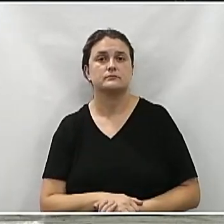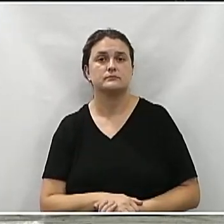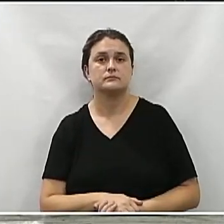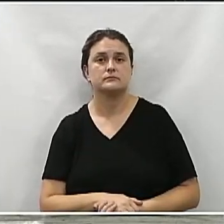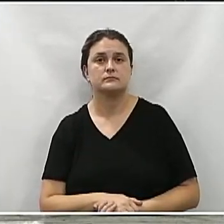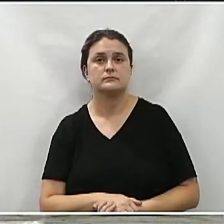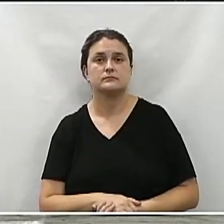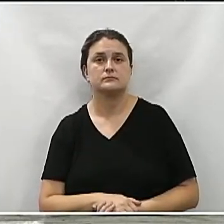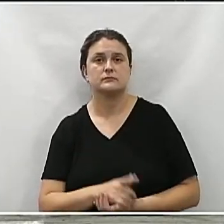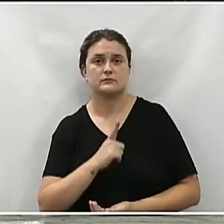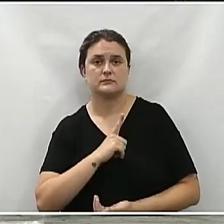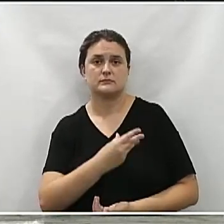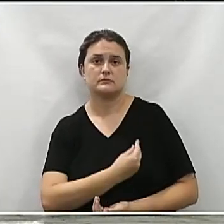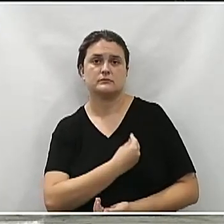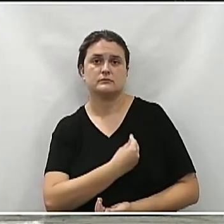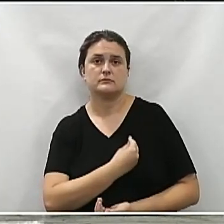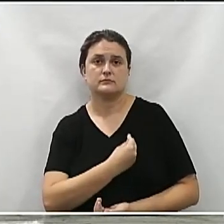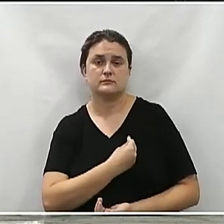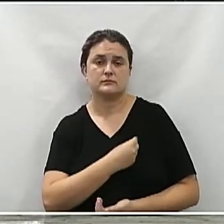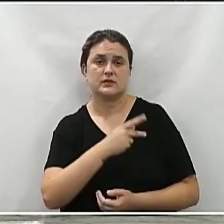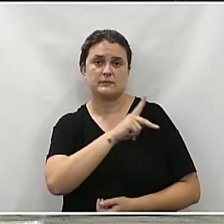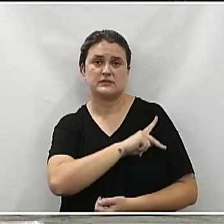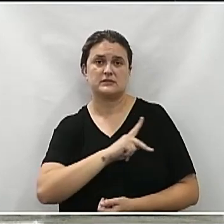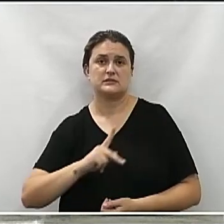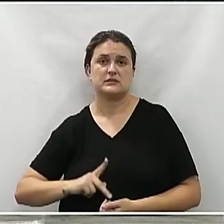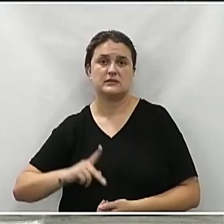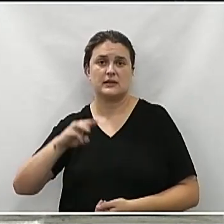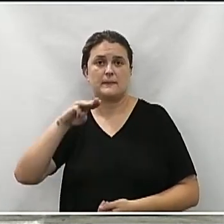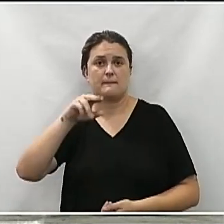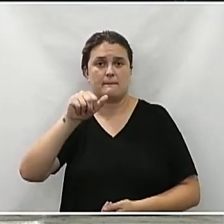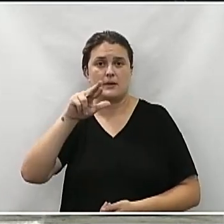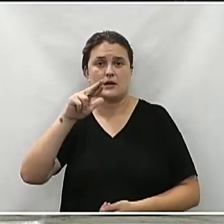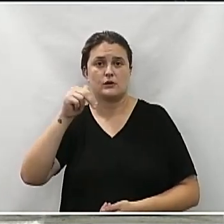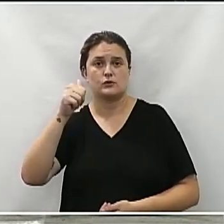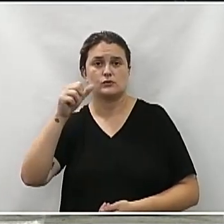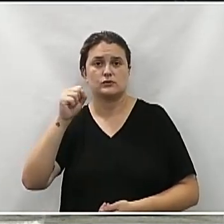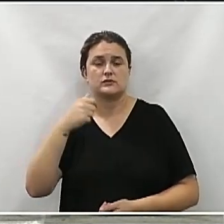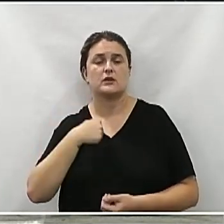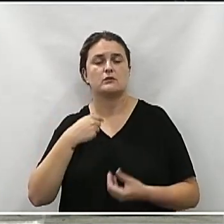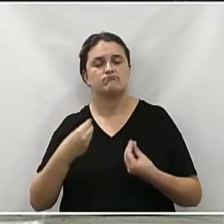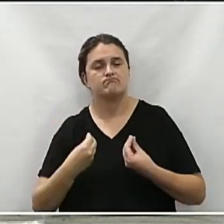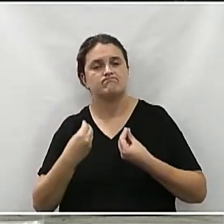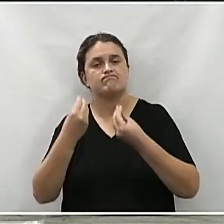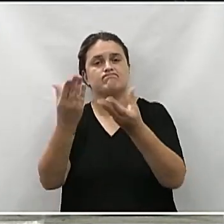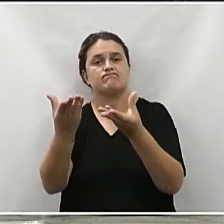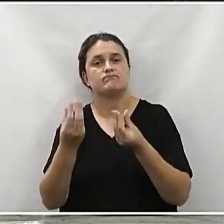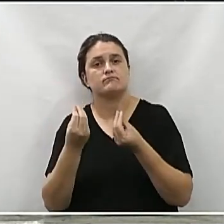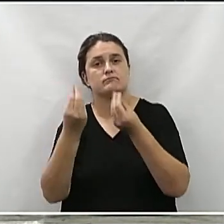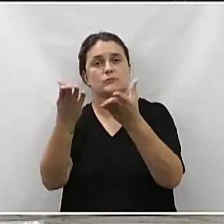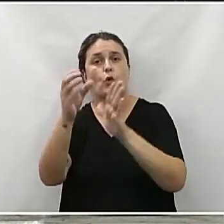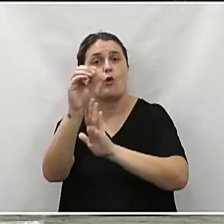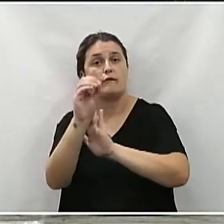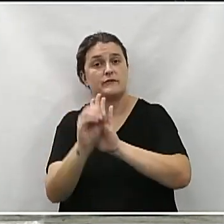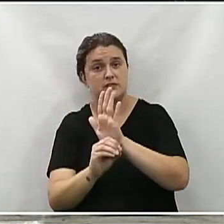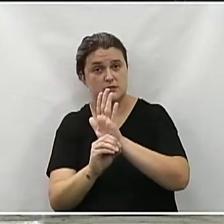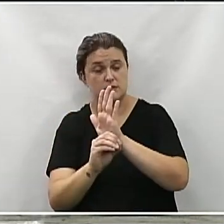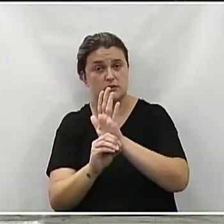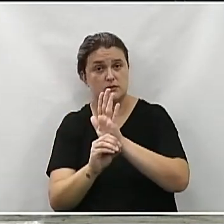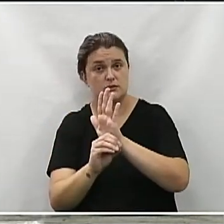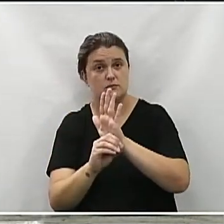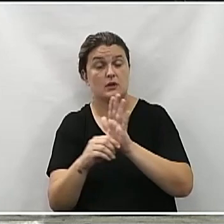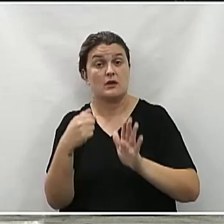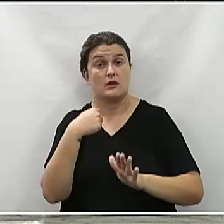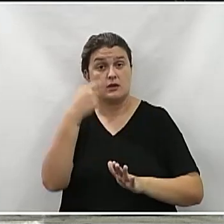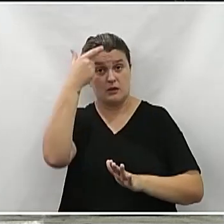está presente aqui o presidente o Marcos eu tenho encaminhado ofícios como vereador e como